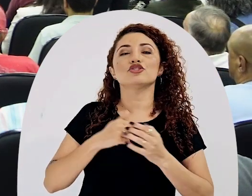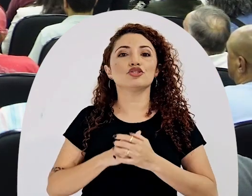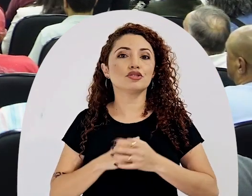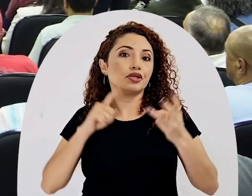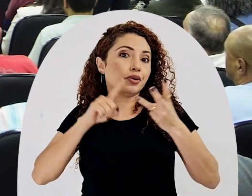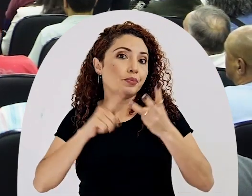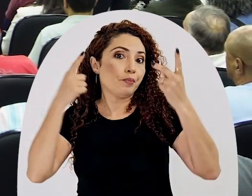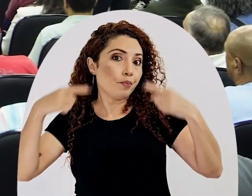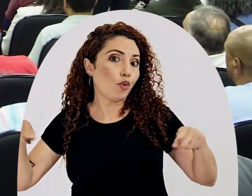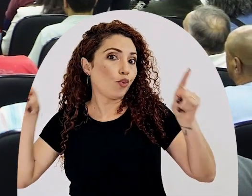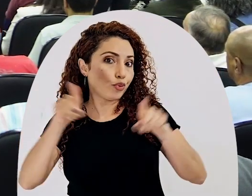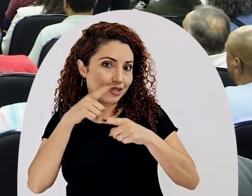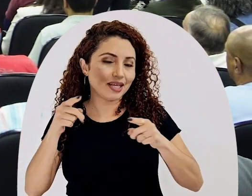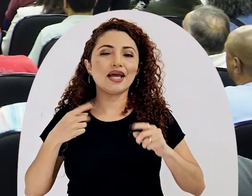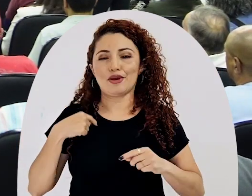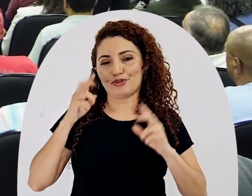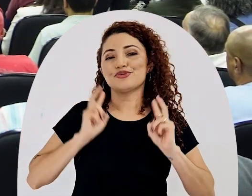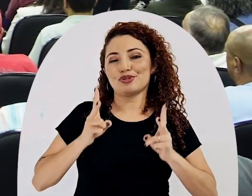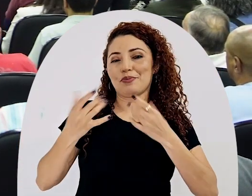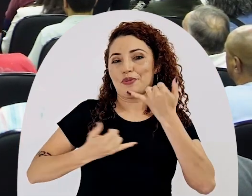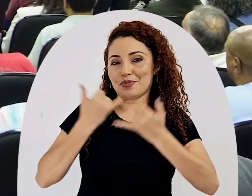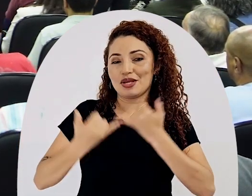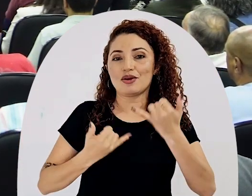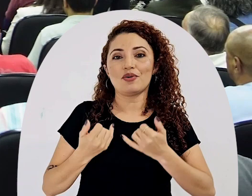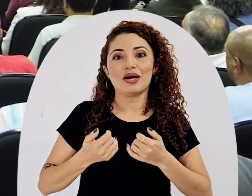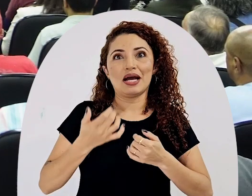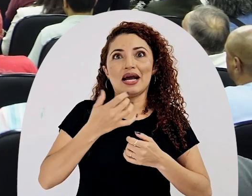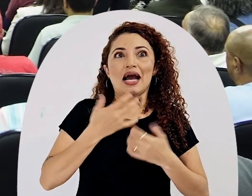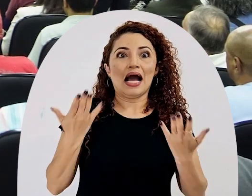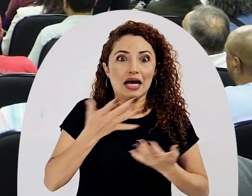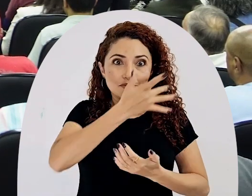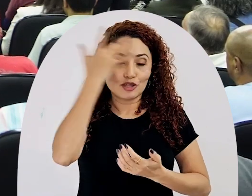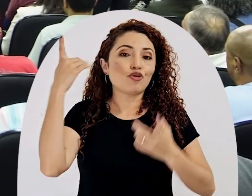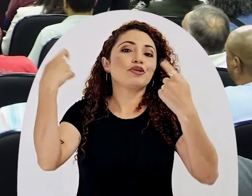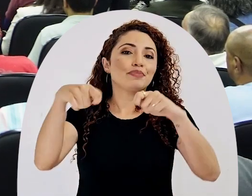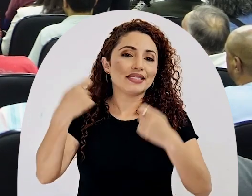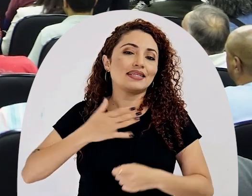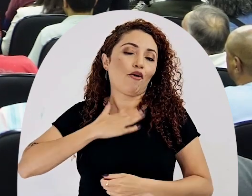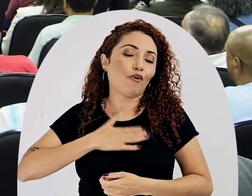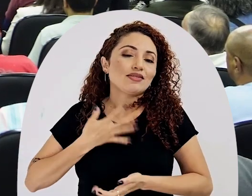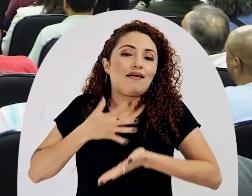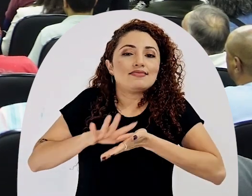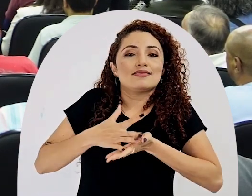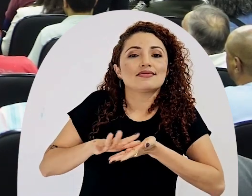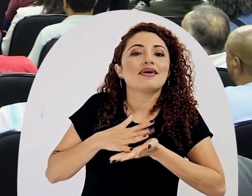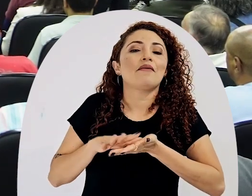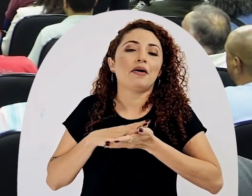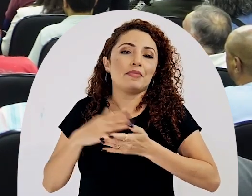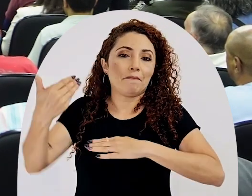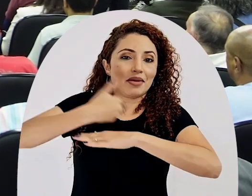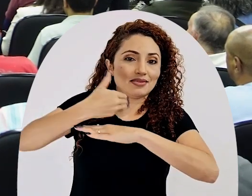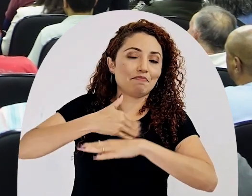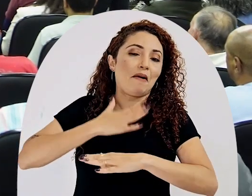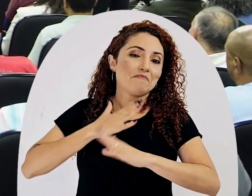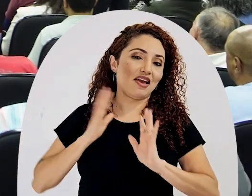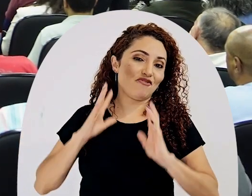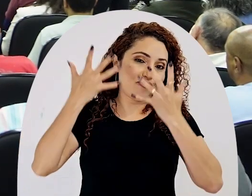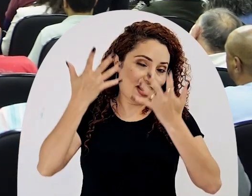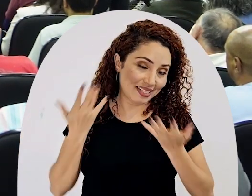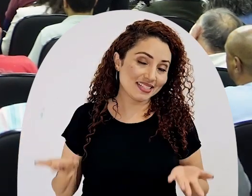brinco, as pessoas vão ter que gostar muito de samba para ir na minha festa. Eu preciso mudar isso. Ou